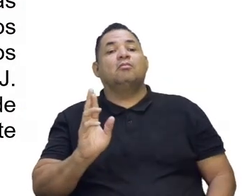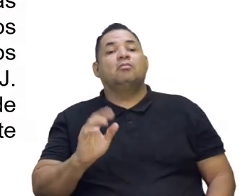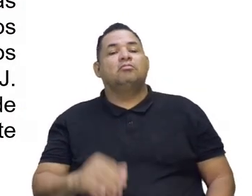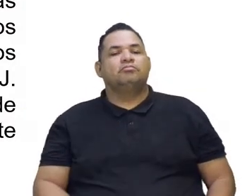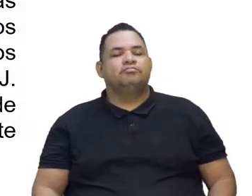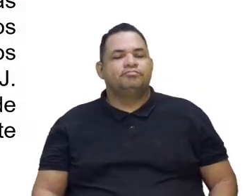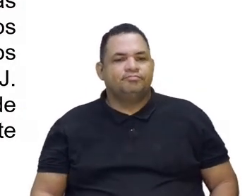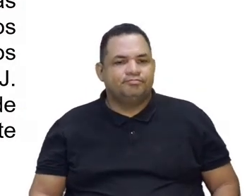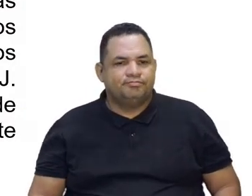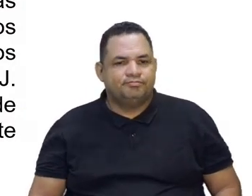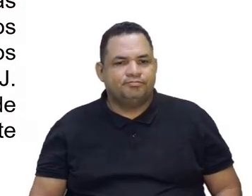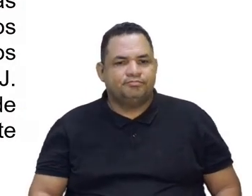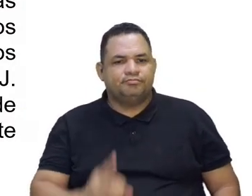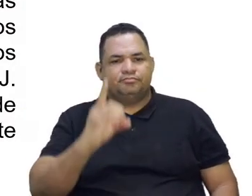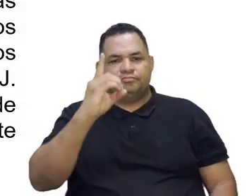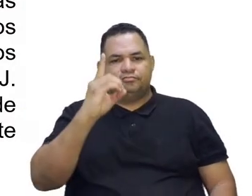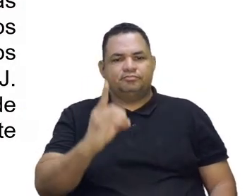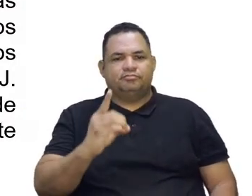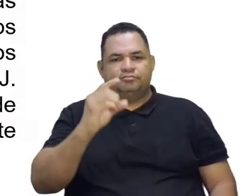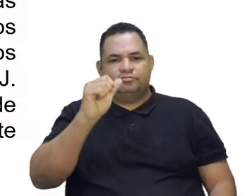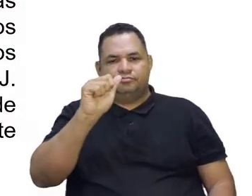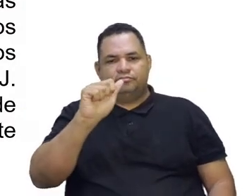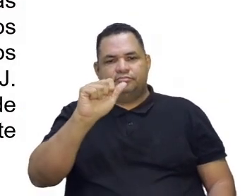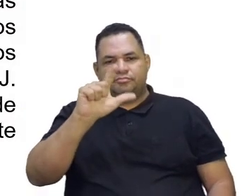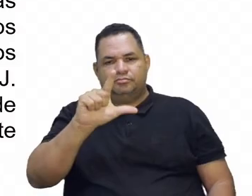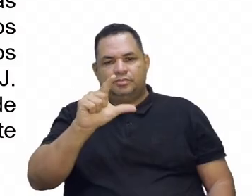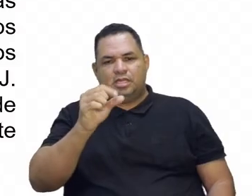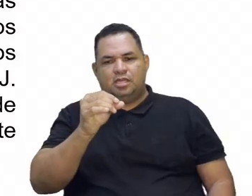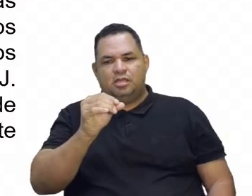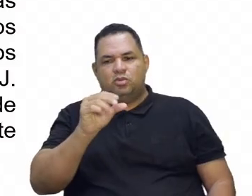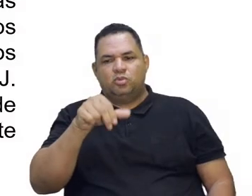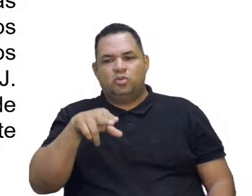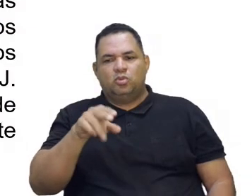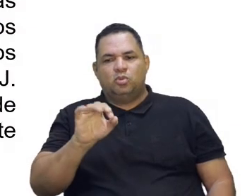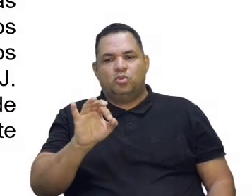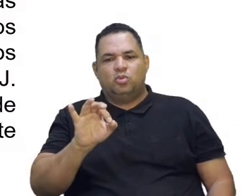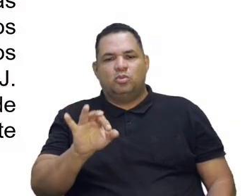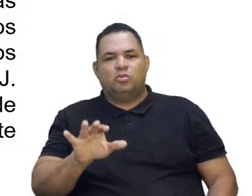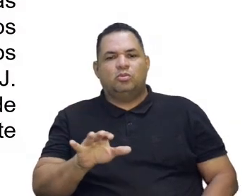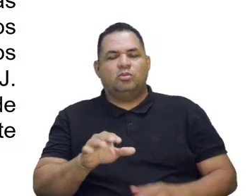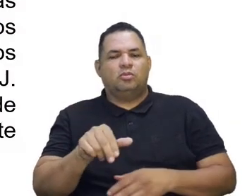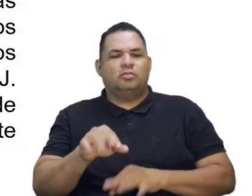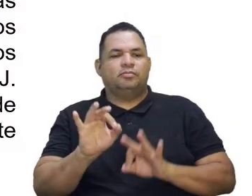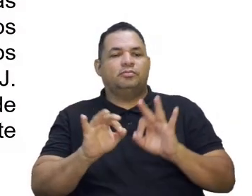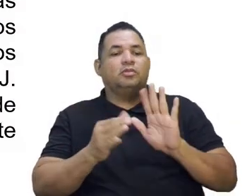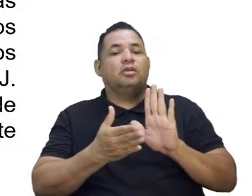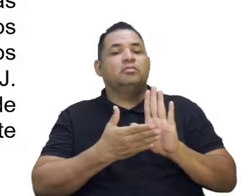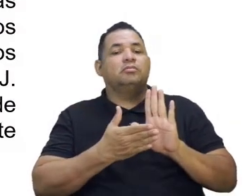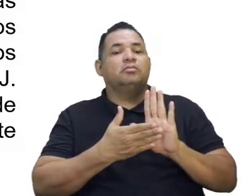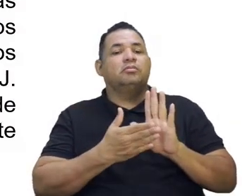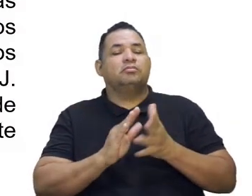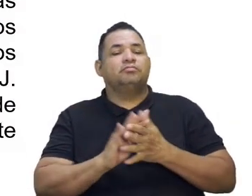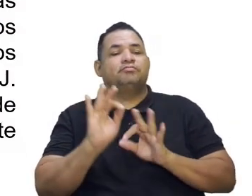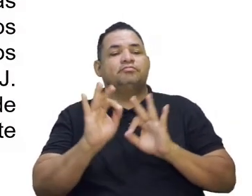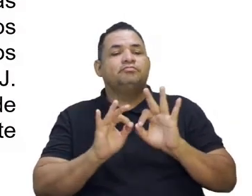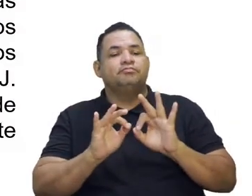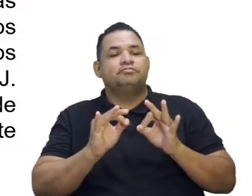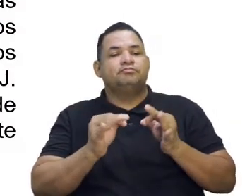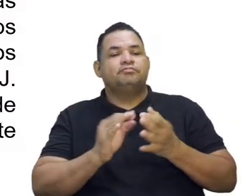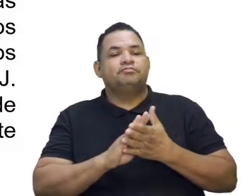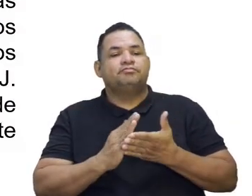agora, né? Por Dalton. Já estou preenchendo. O que essa teoria dizia? Essa